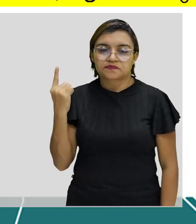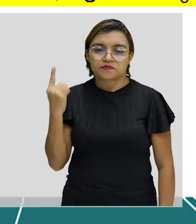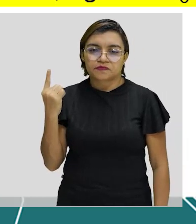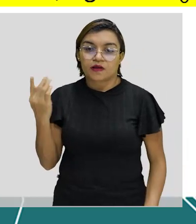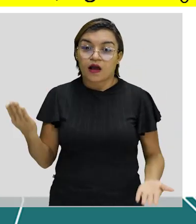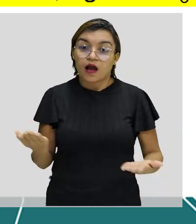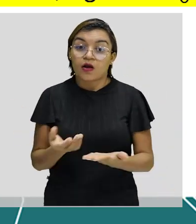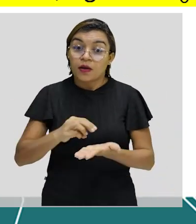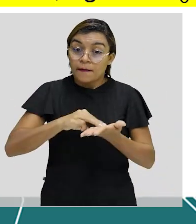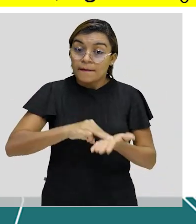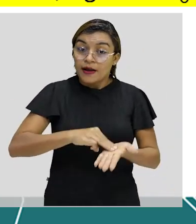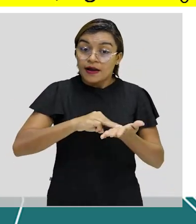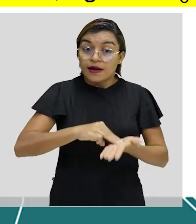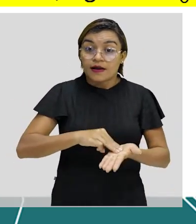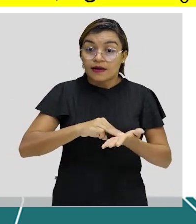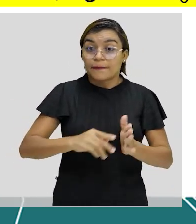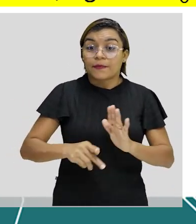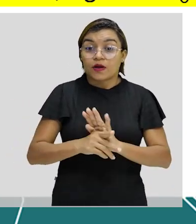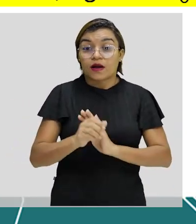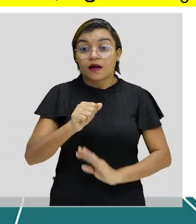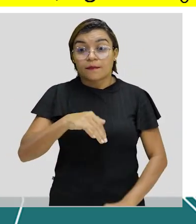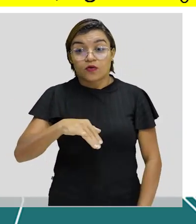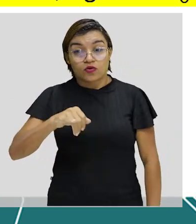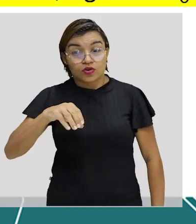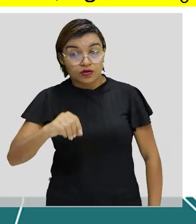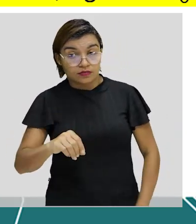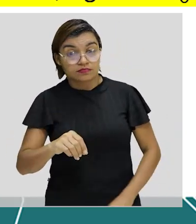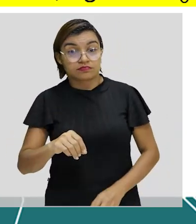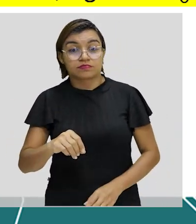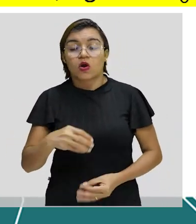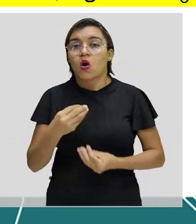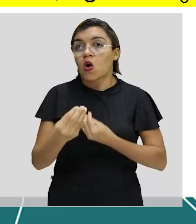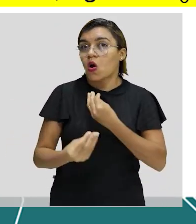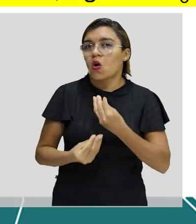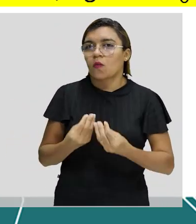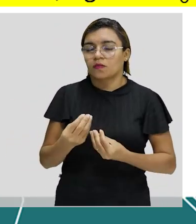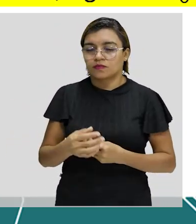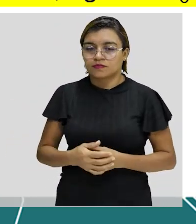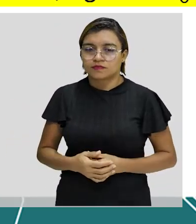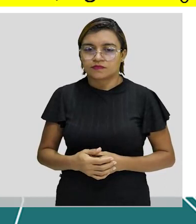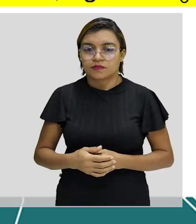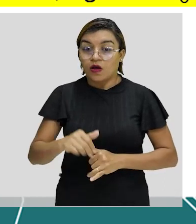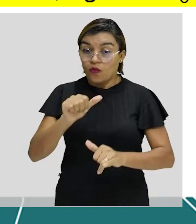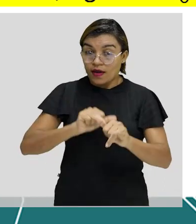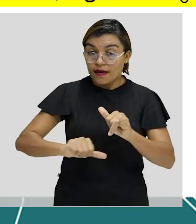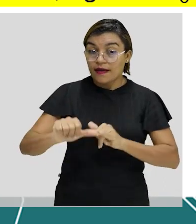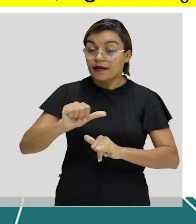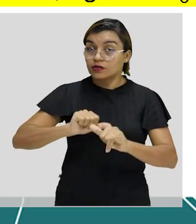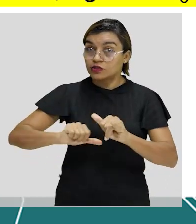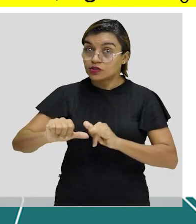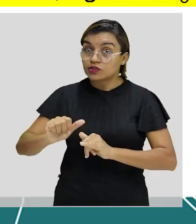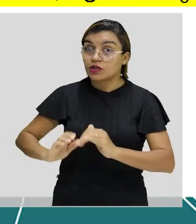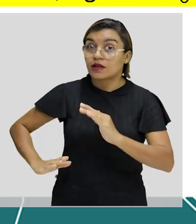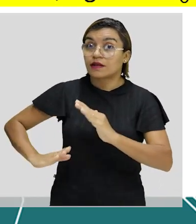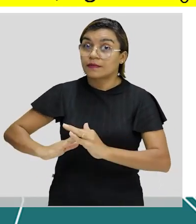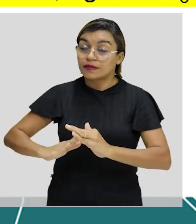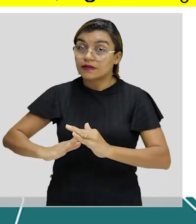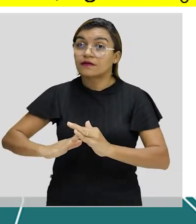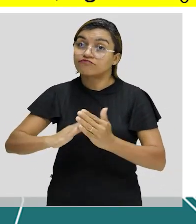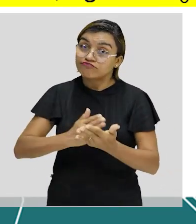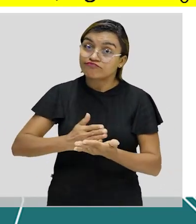agora a massa da amônia. Para encontrar a massa da amônia, eu vou partir daquele reagente limitante, no caso é o